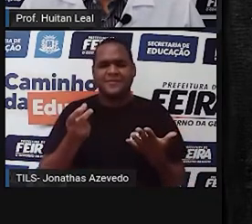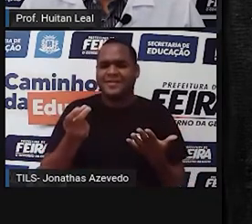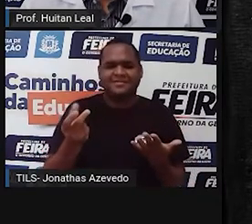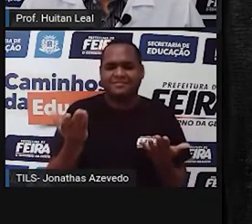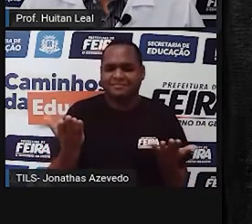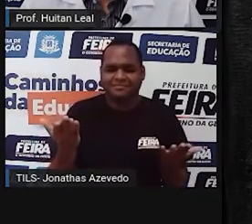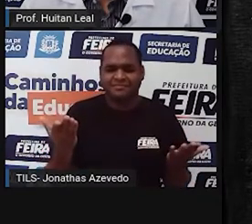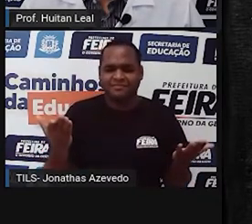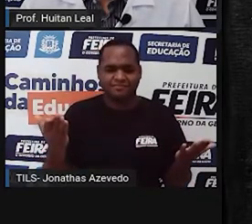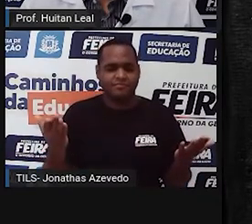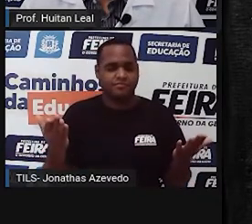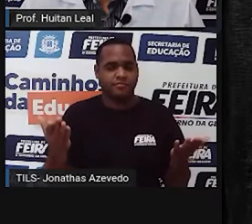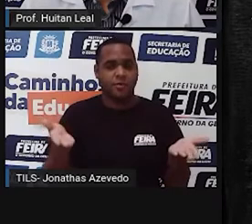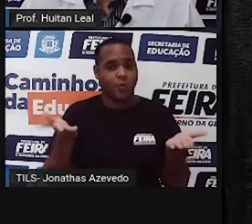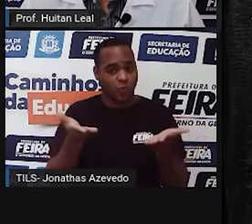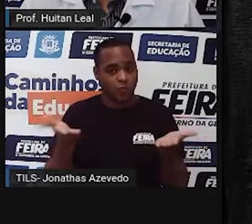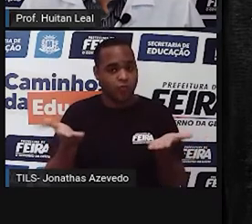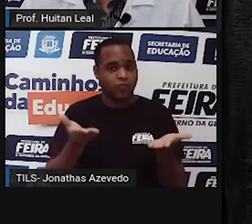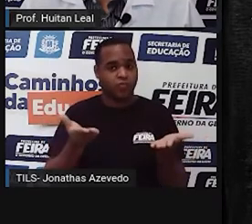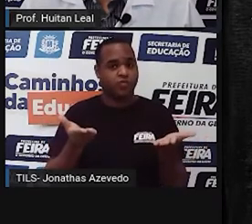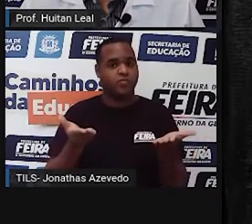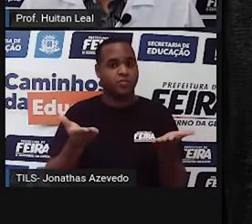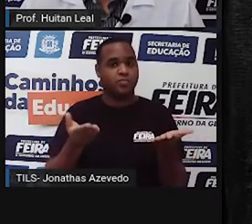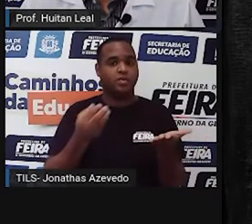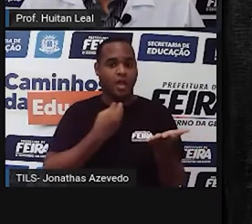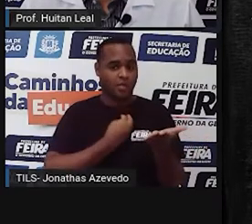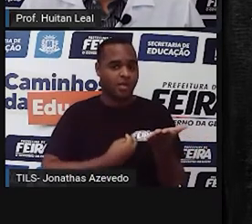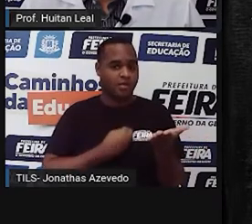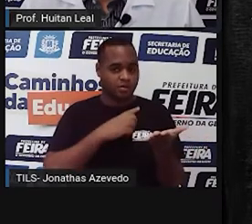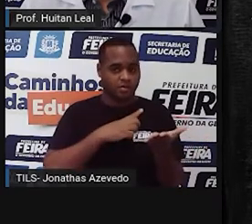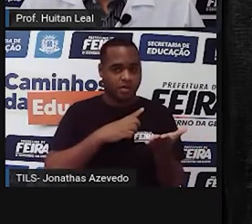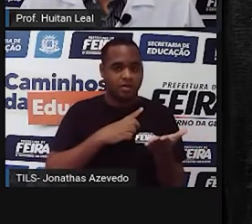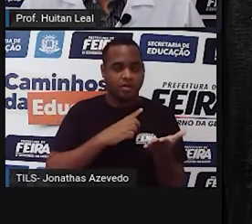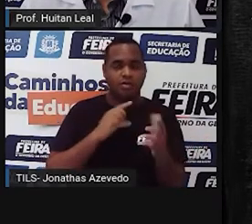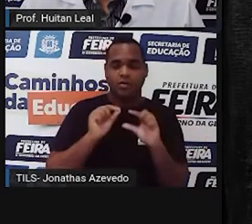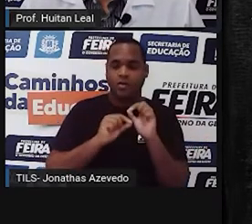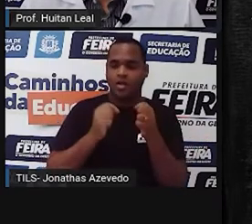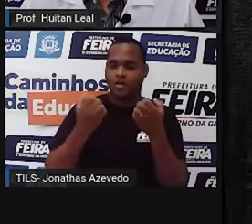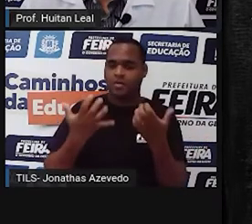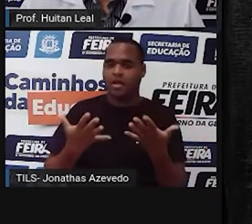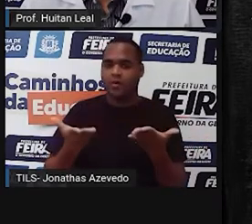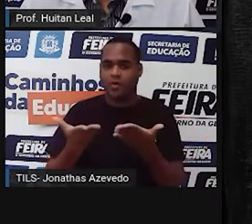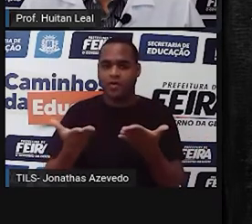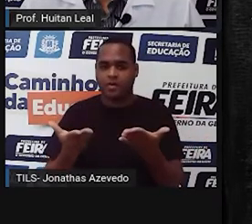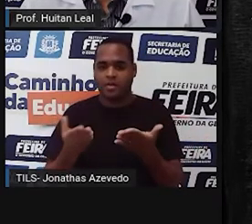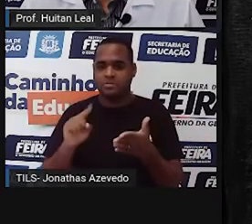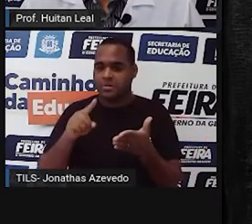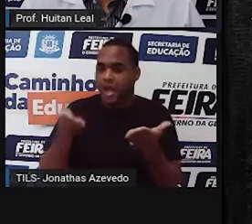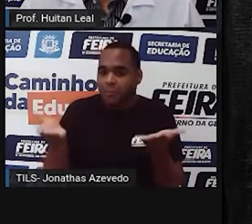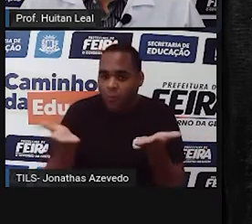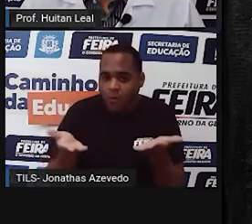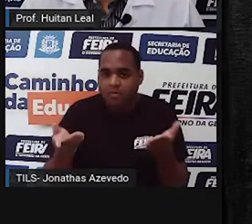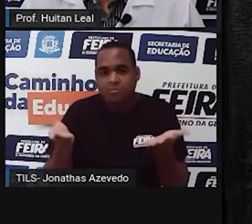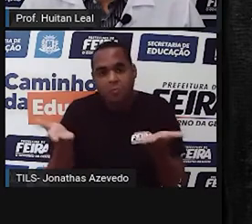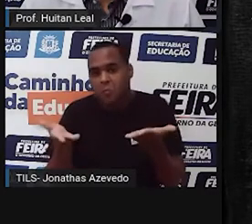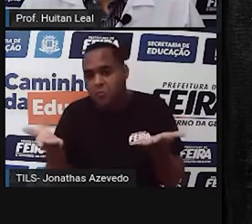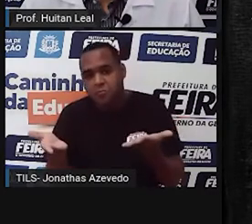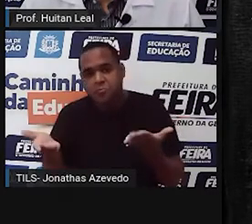quando? Então, o hoje indica uma circunstância de tempo, o agora, não é